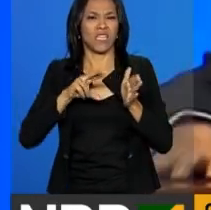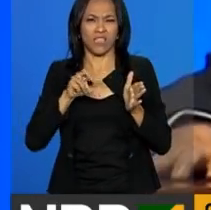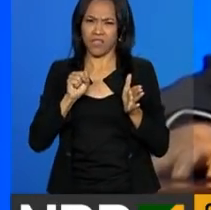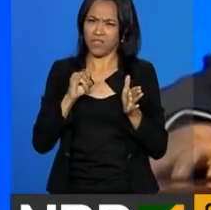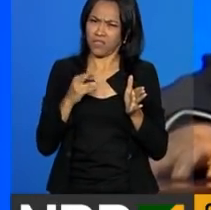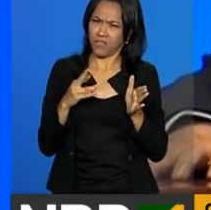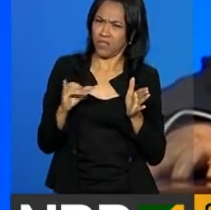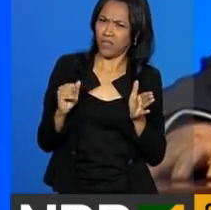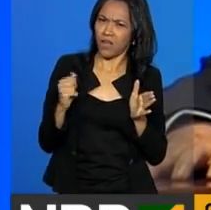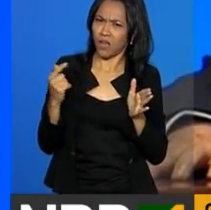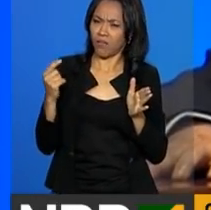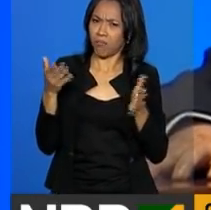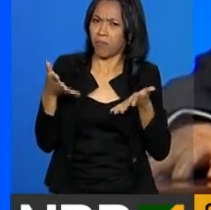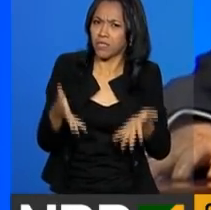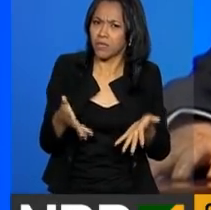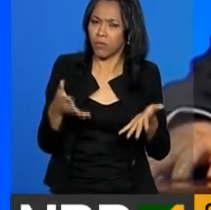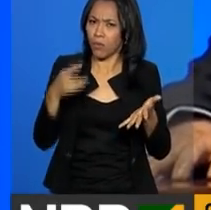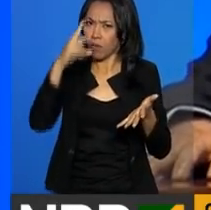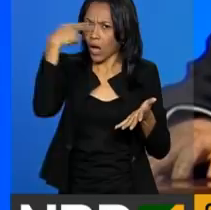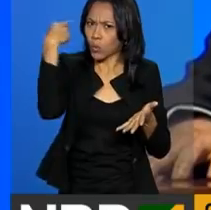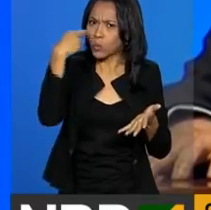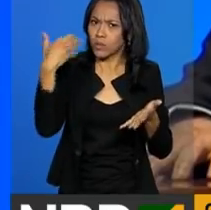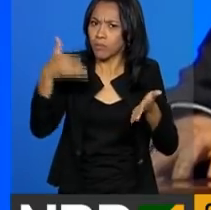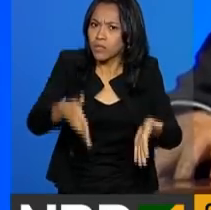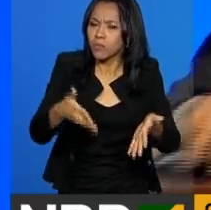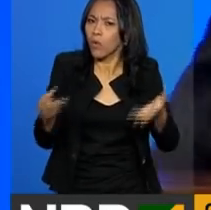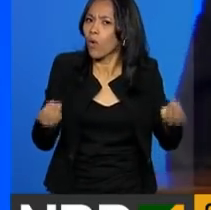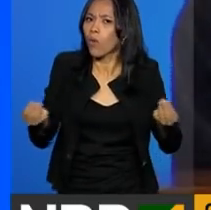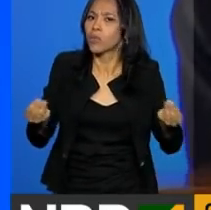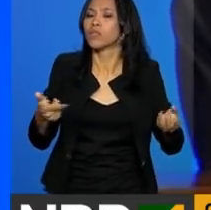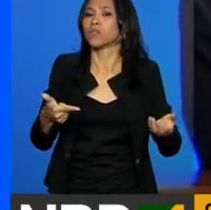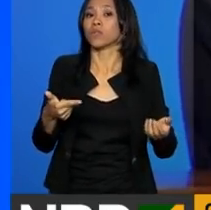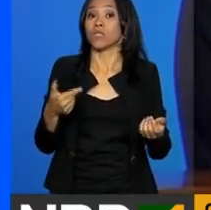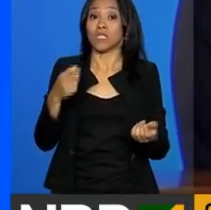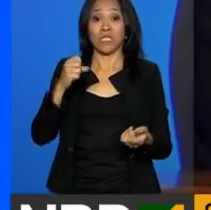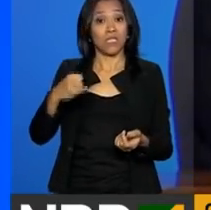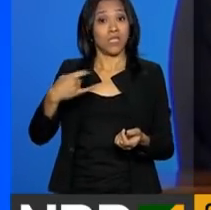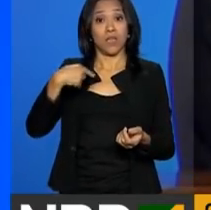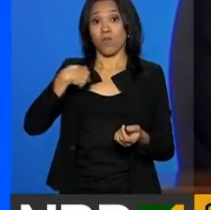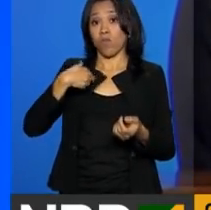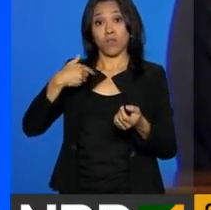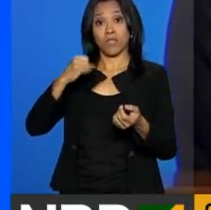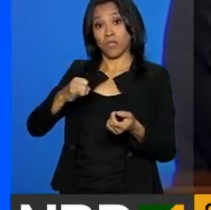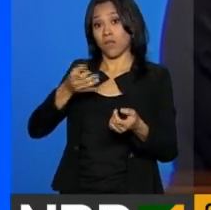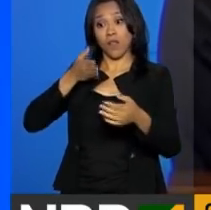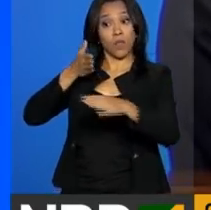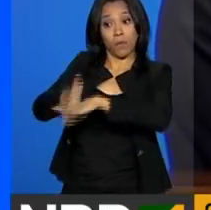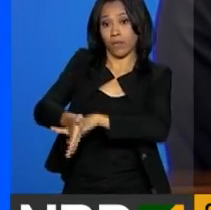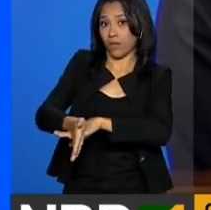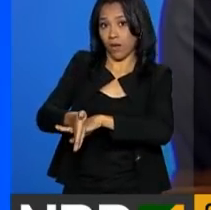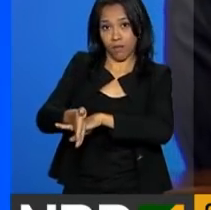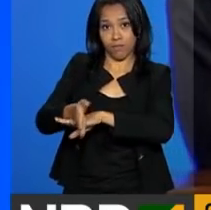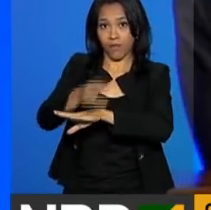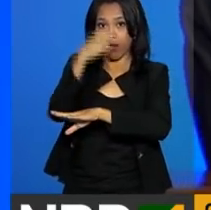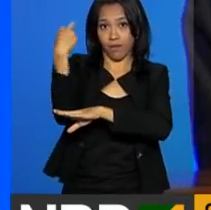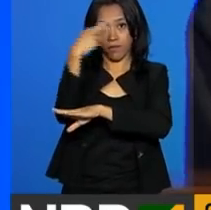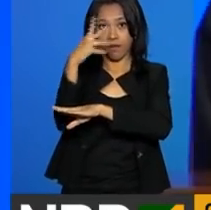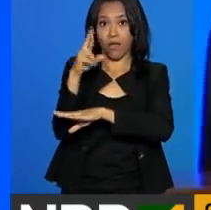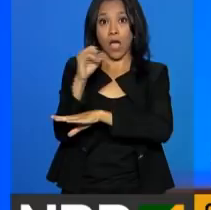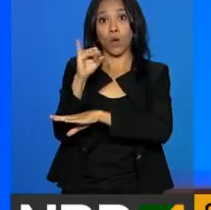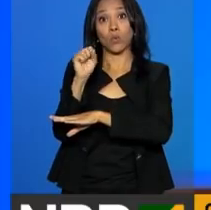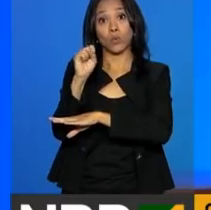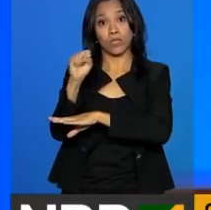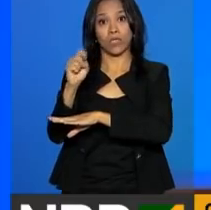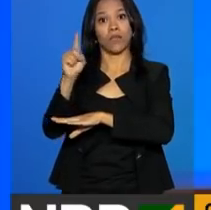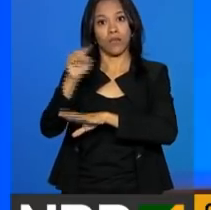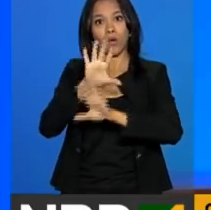síria como é que é estresse dentro da síria e disse olha se eu não entrar lá hoje eu entrar o chamado estado islâmico tomar conta